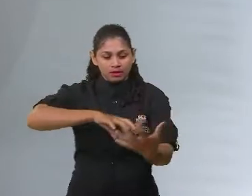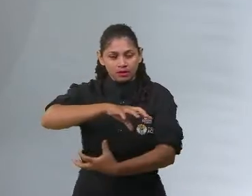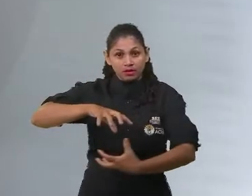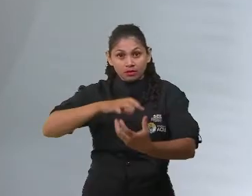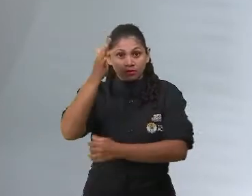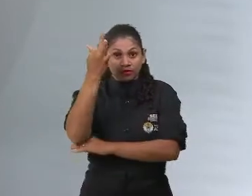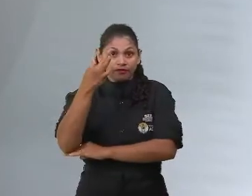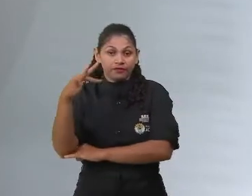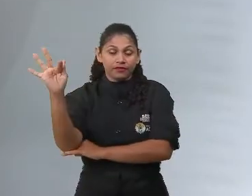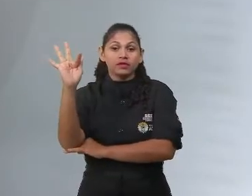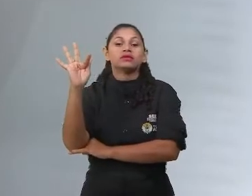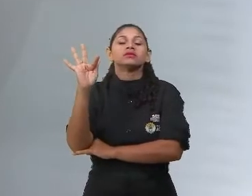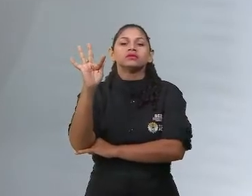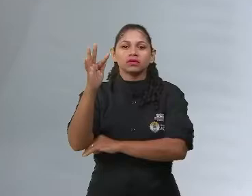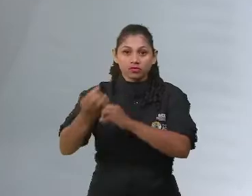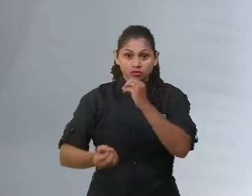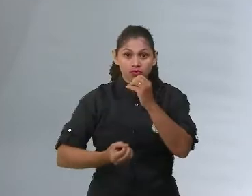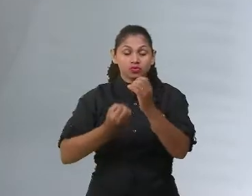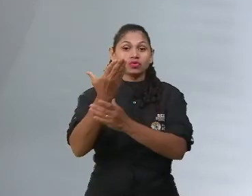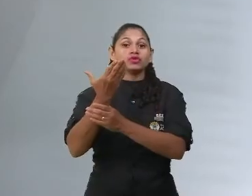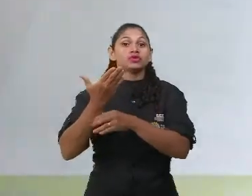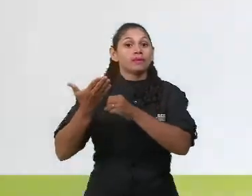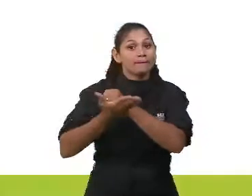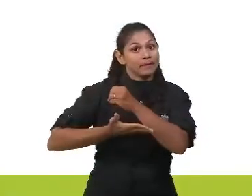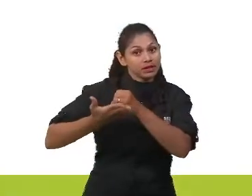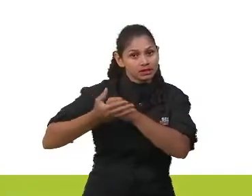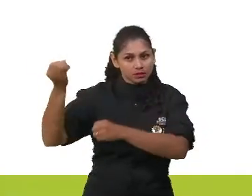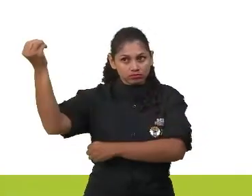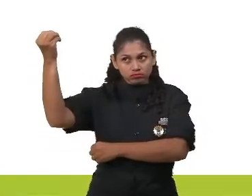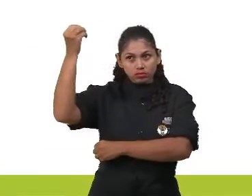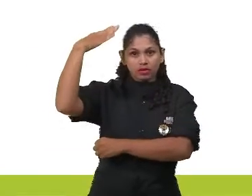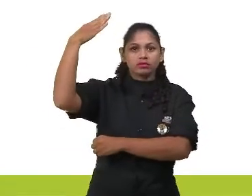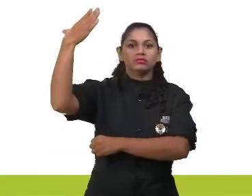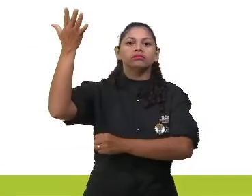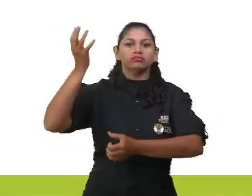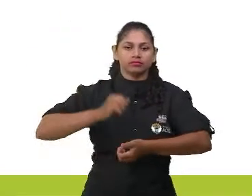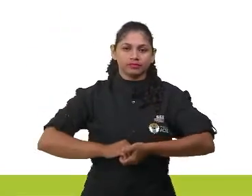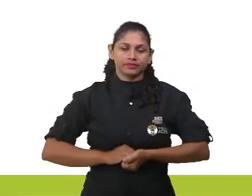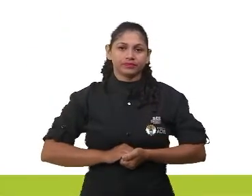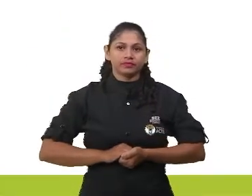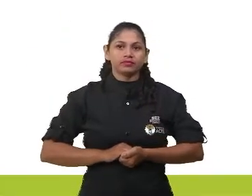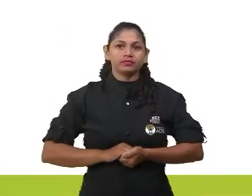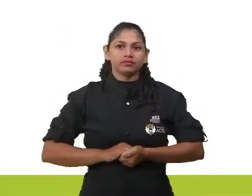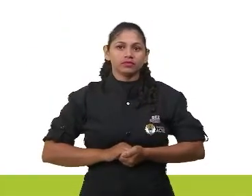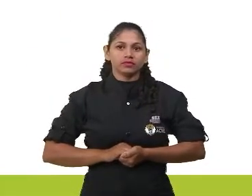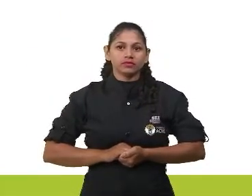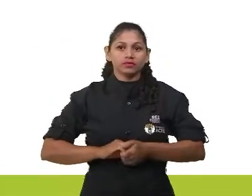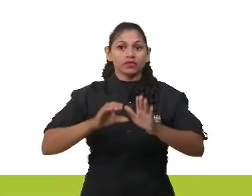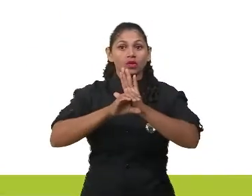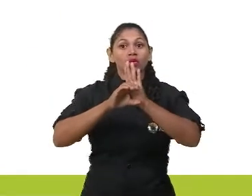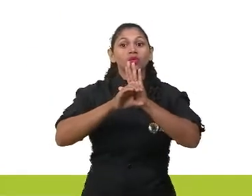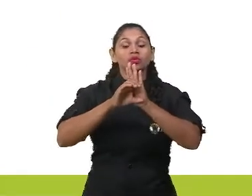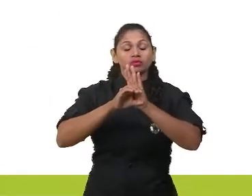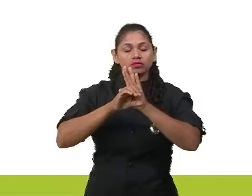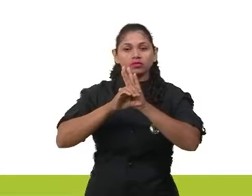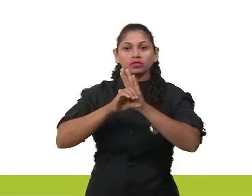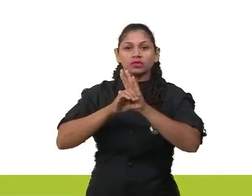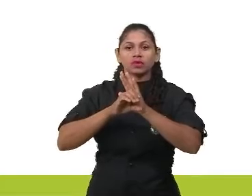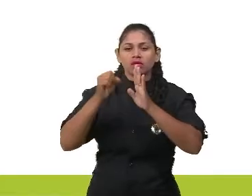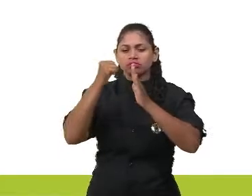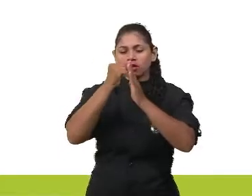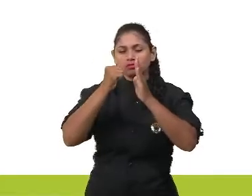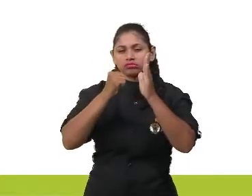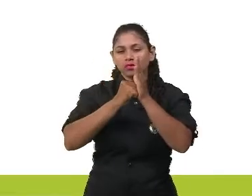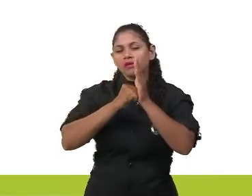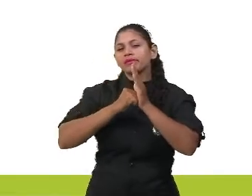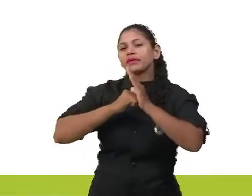foi inspirada justamente no movimento iluminista. Aí vamos entender o conceito? Chamado de século das luzes, o iluminismo trouxe